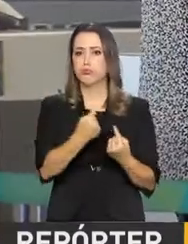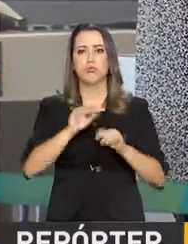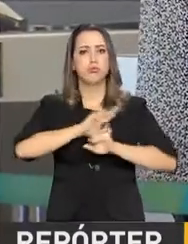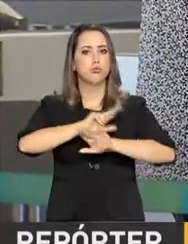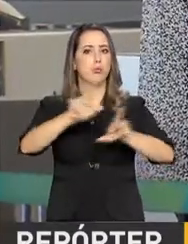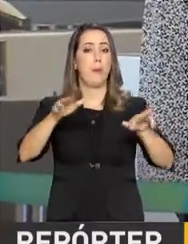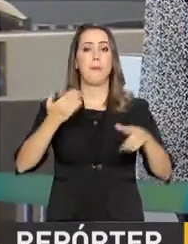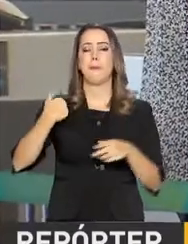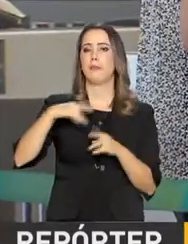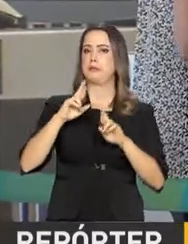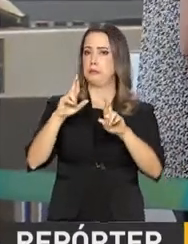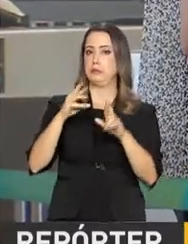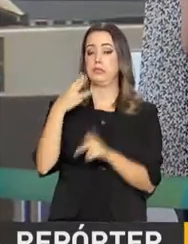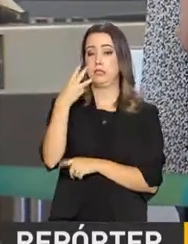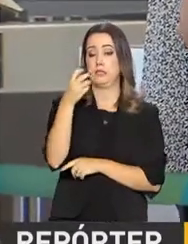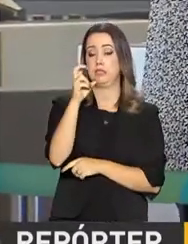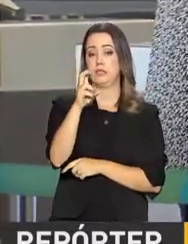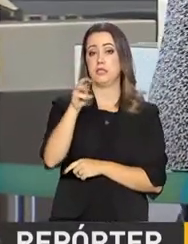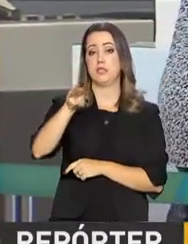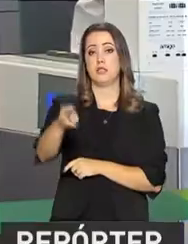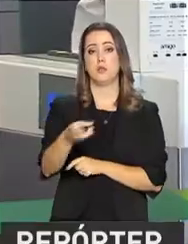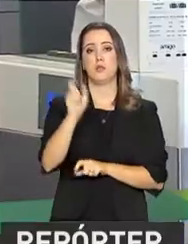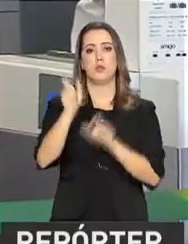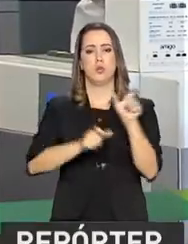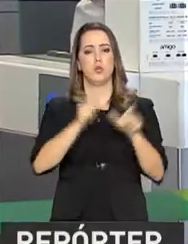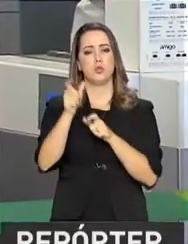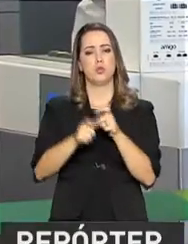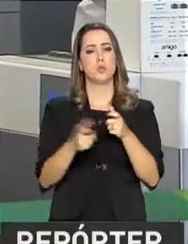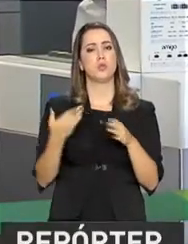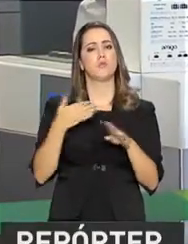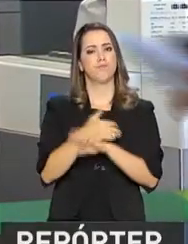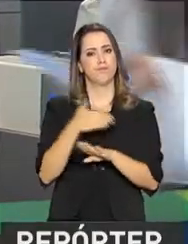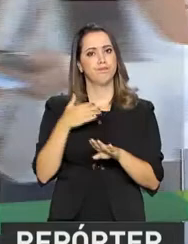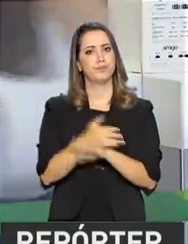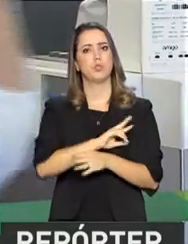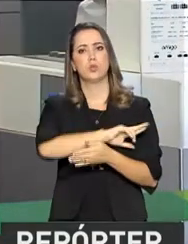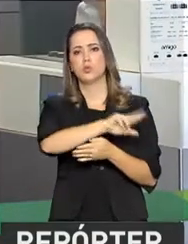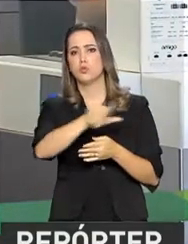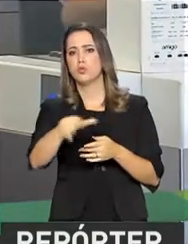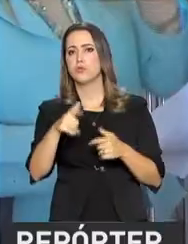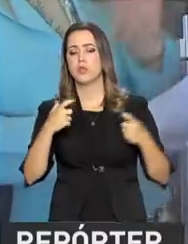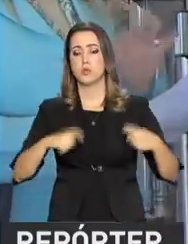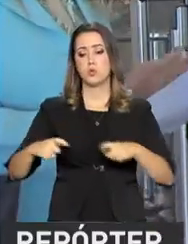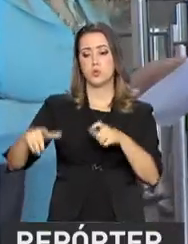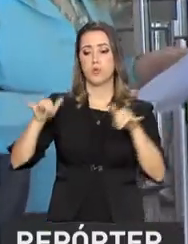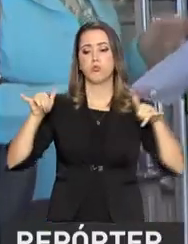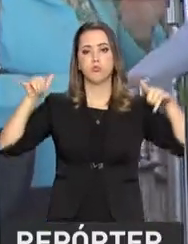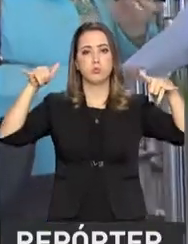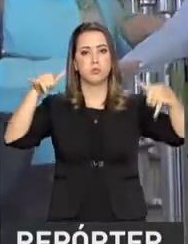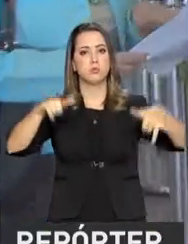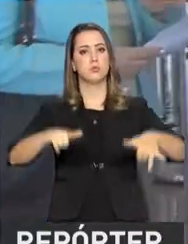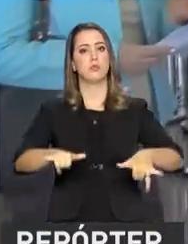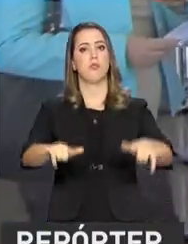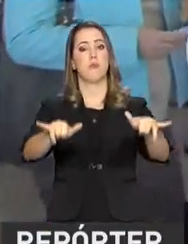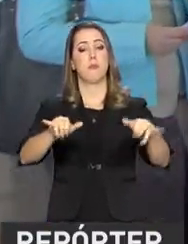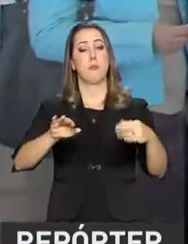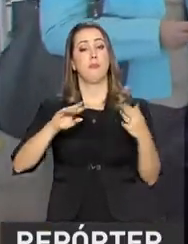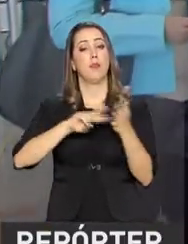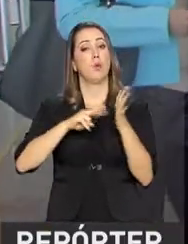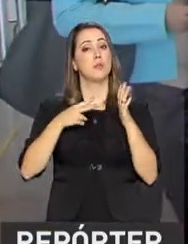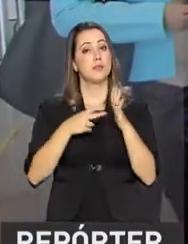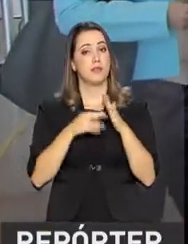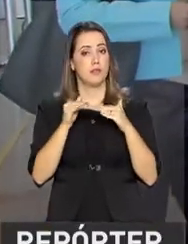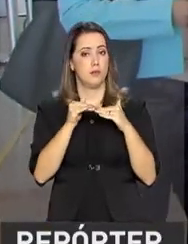mais de 35 milhões de passageiros passem pelos 15 principais terminais do país isso representa um aumento de 12%